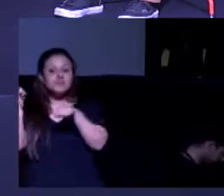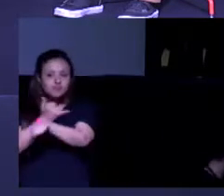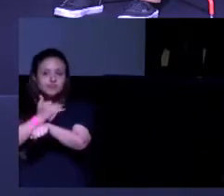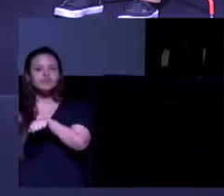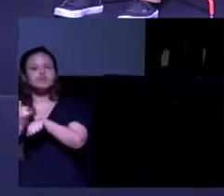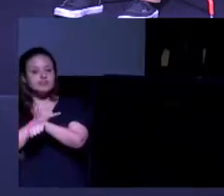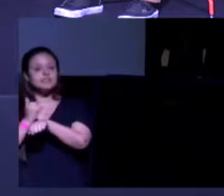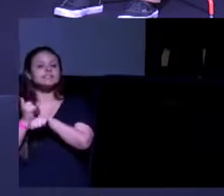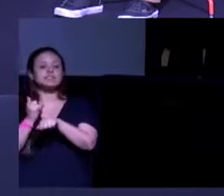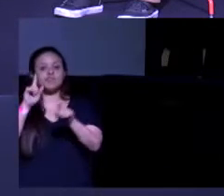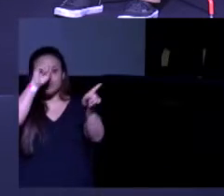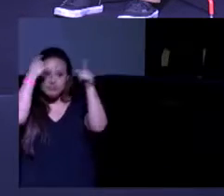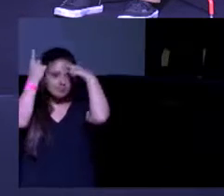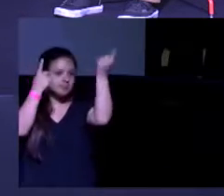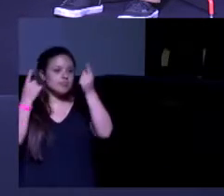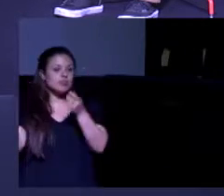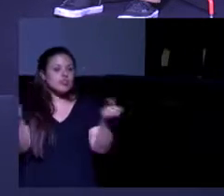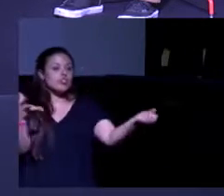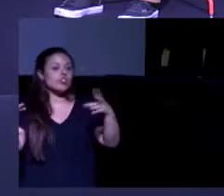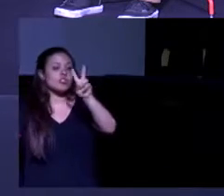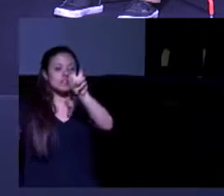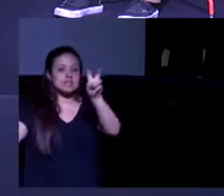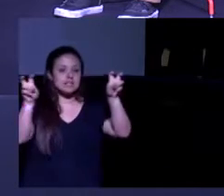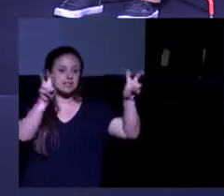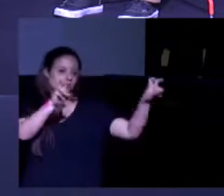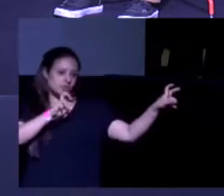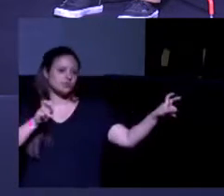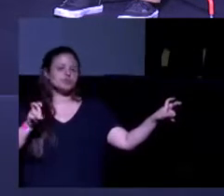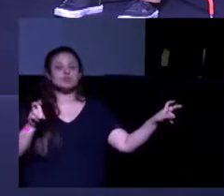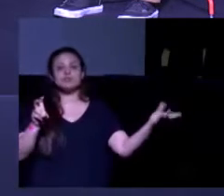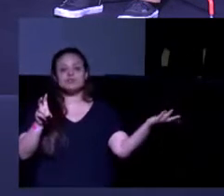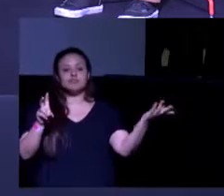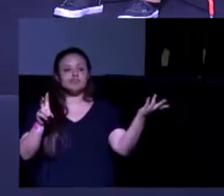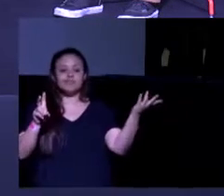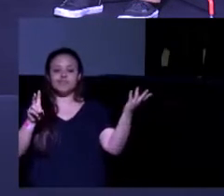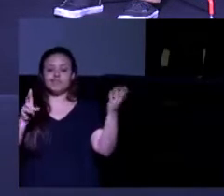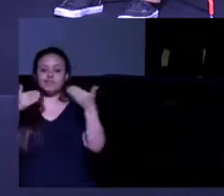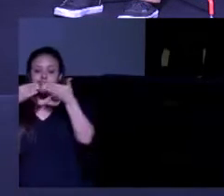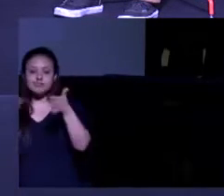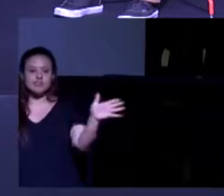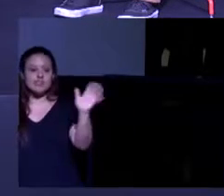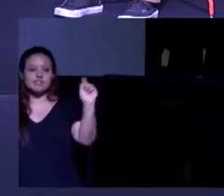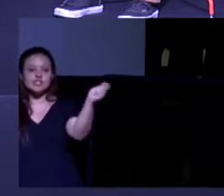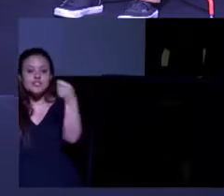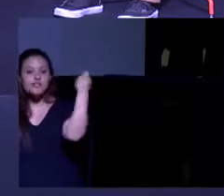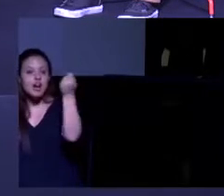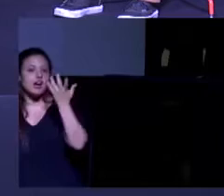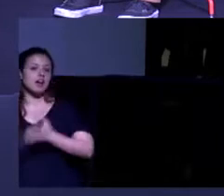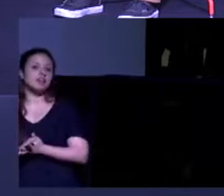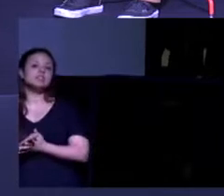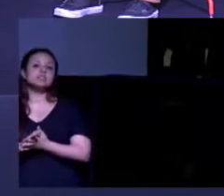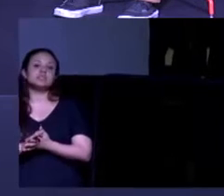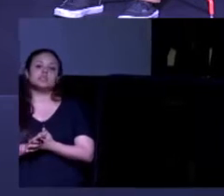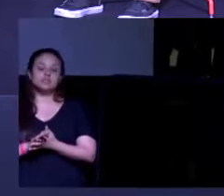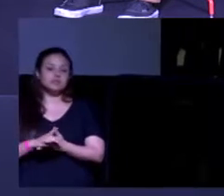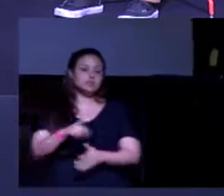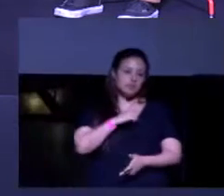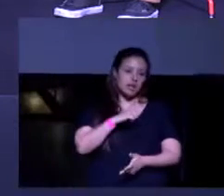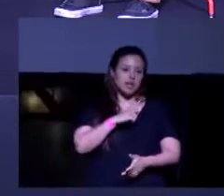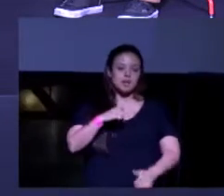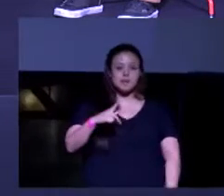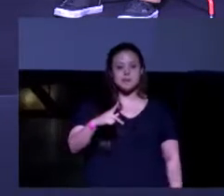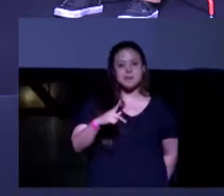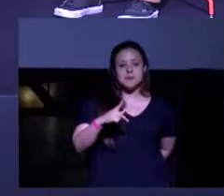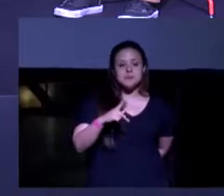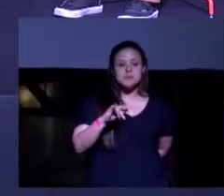criando iniciativas novas, festivais. A gente tem os pimpões, que são eventos grandes, e dá para a